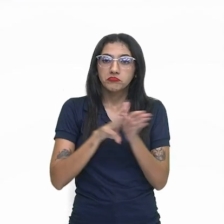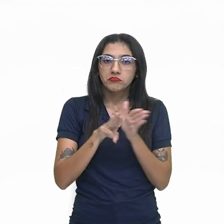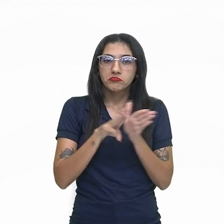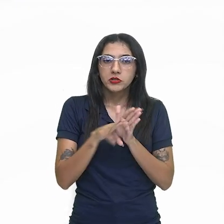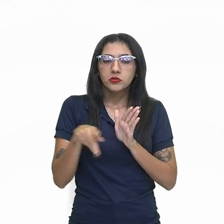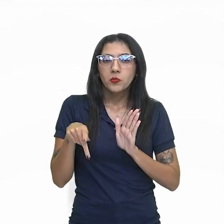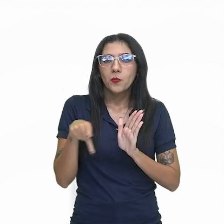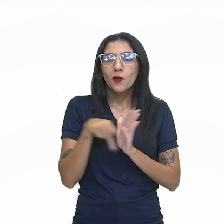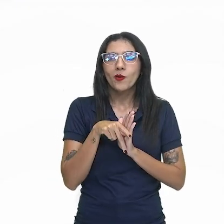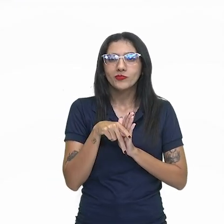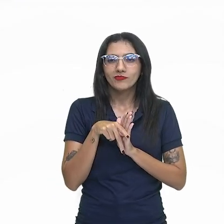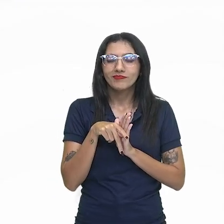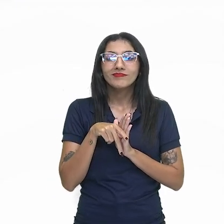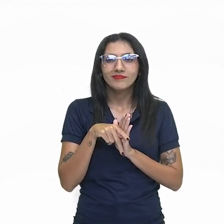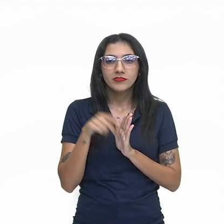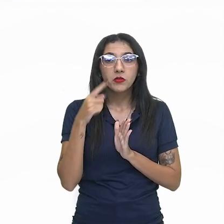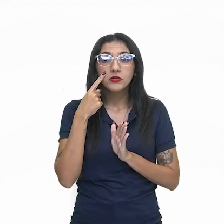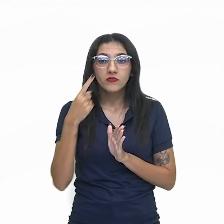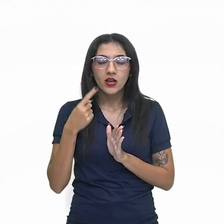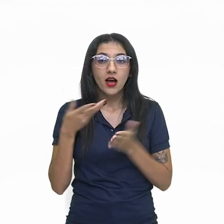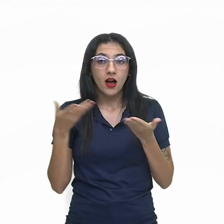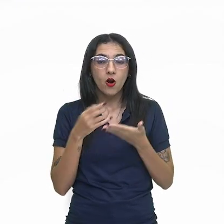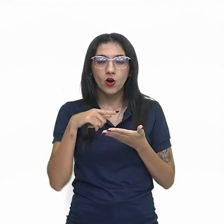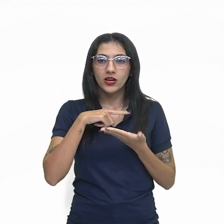estudo. Vejam lá, então ele vai dizer não